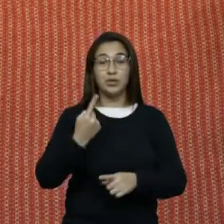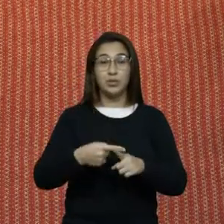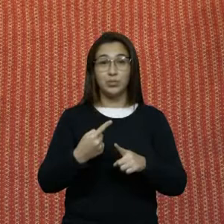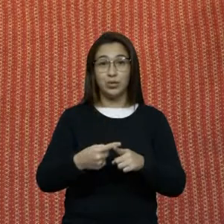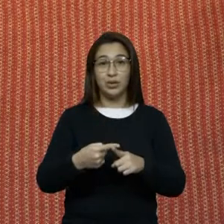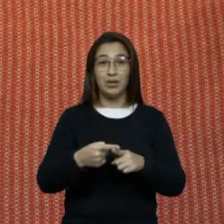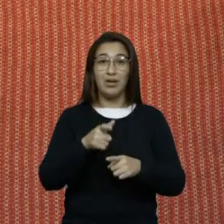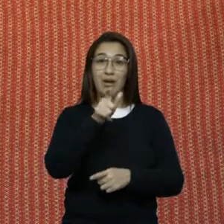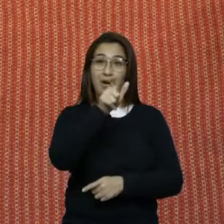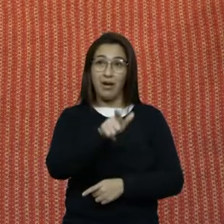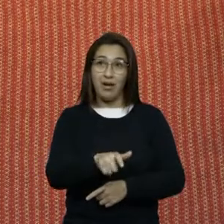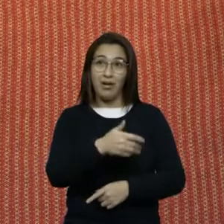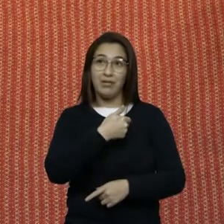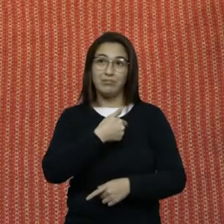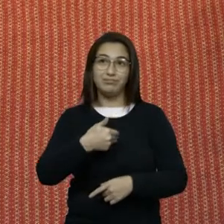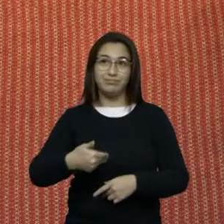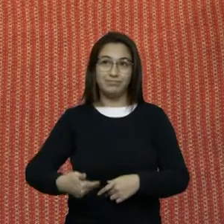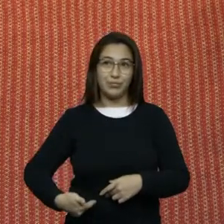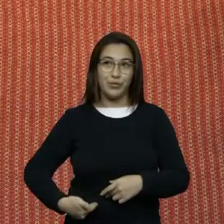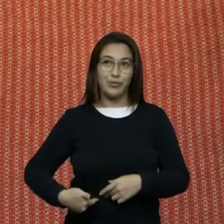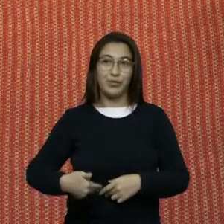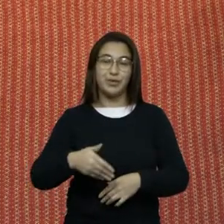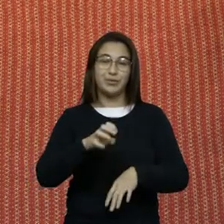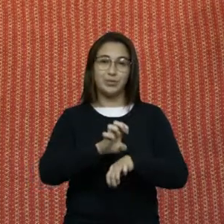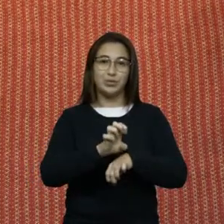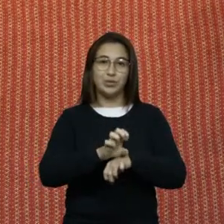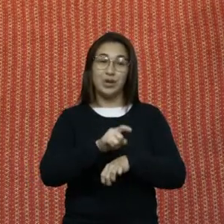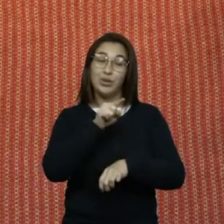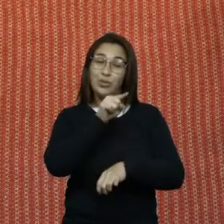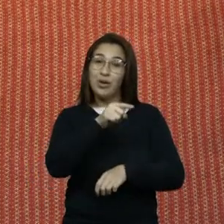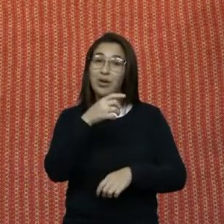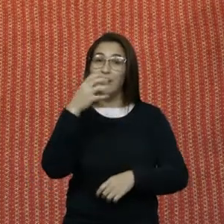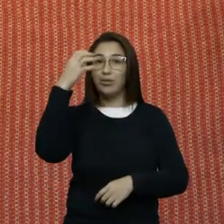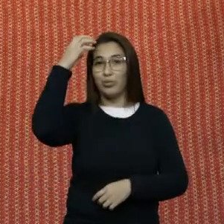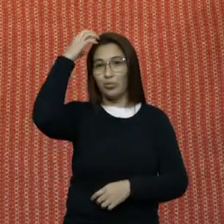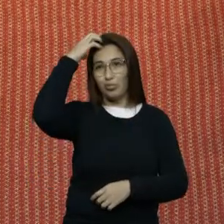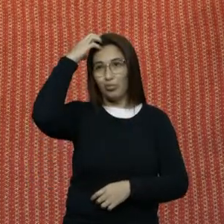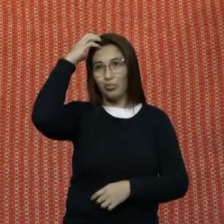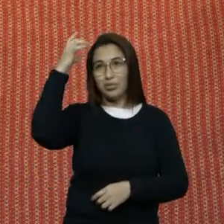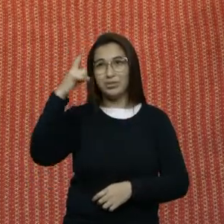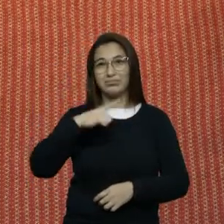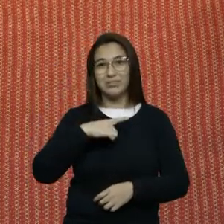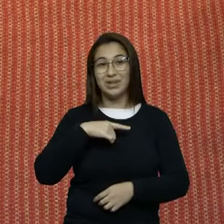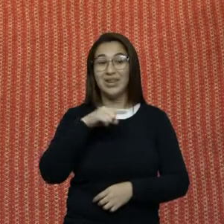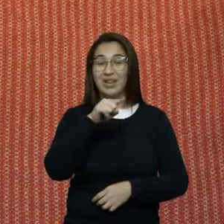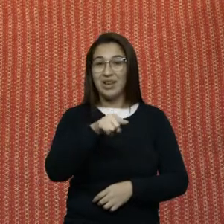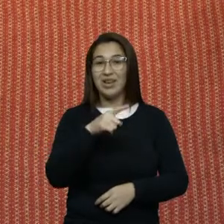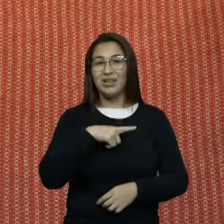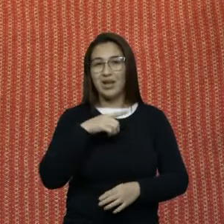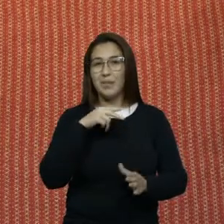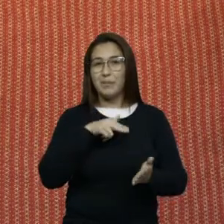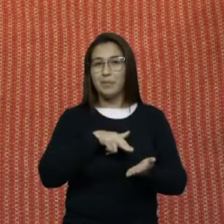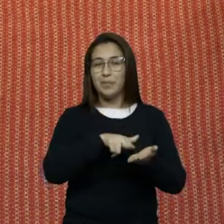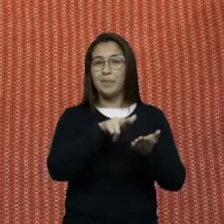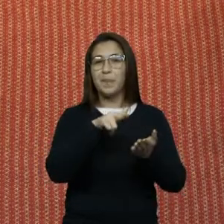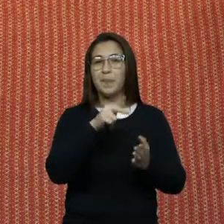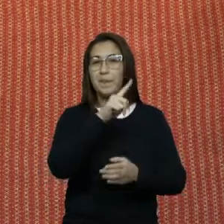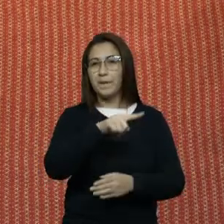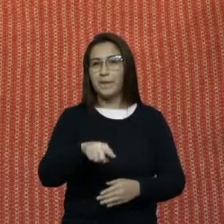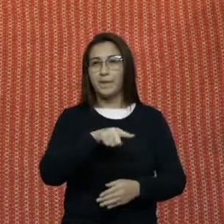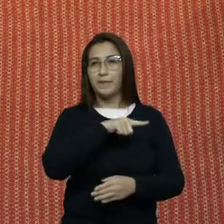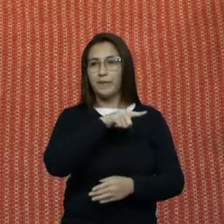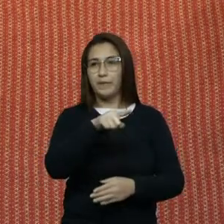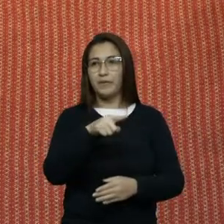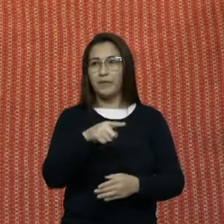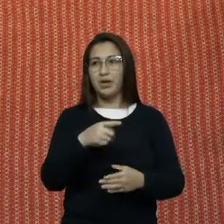Governo do Estado Governo do Estado e uma mensagem de veto imprudente ele acabou o veterano as